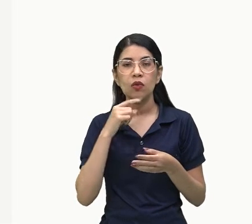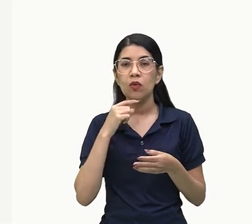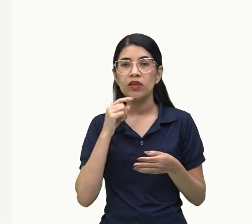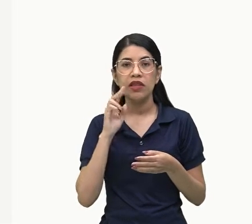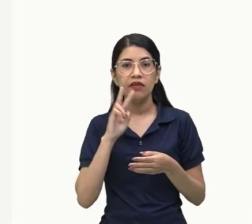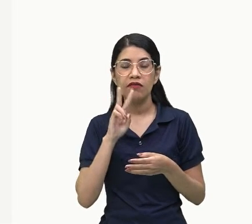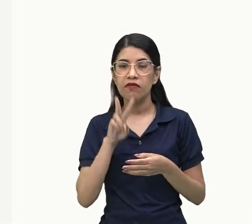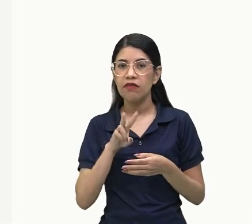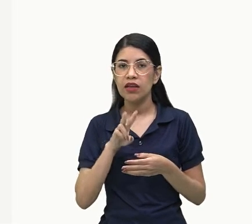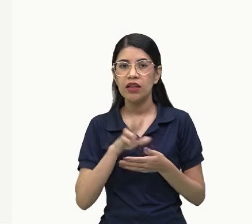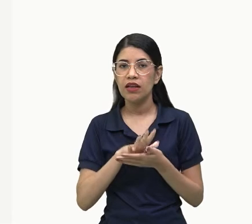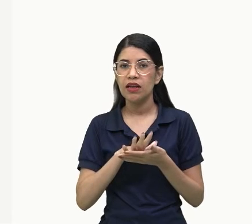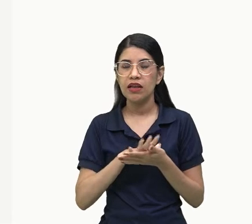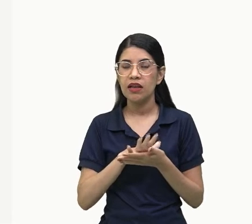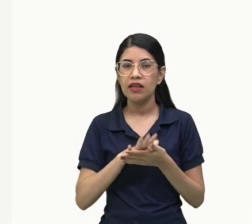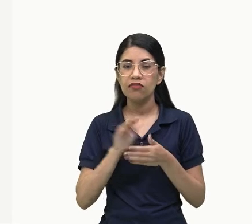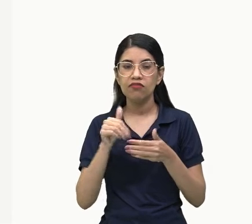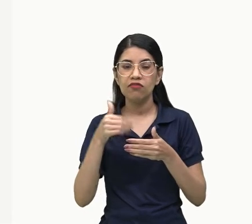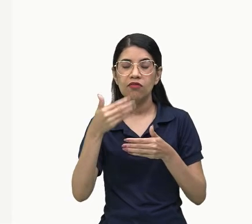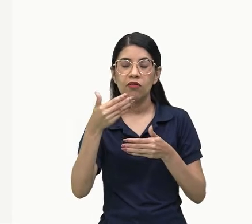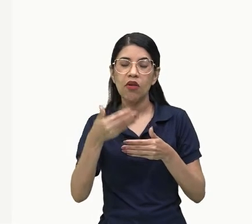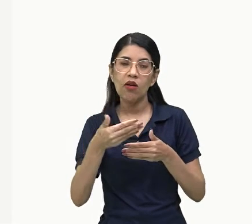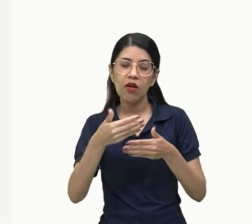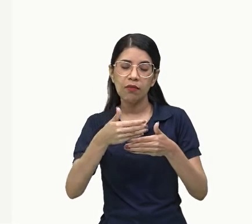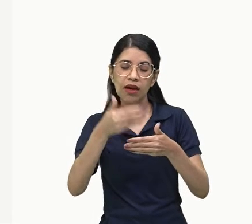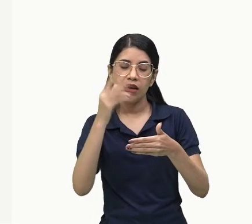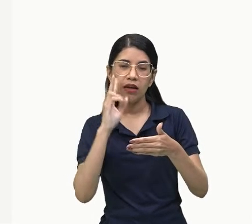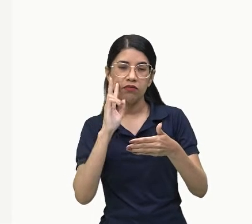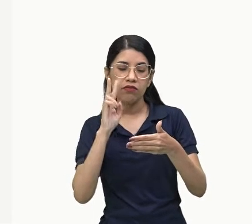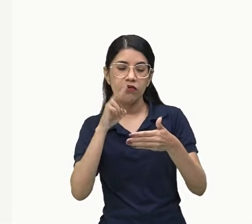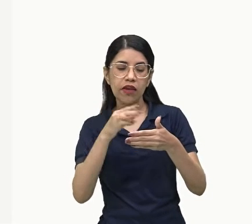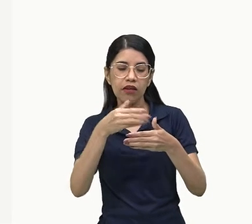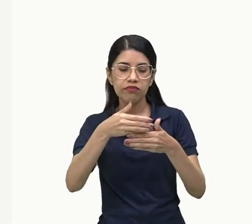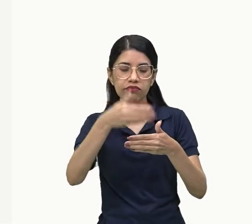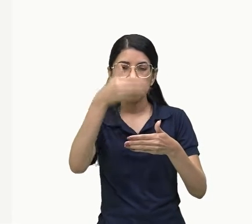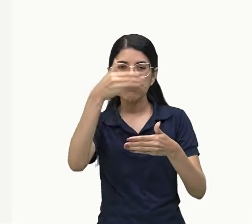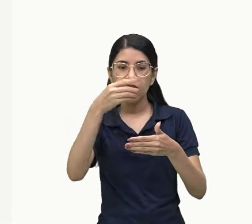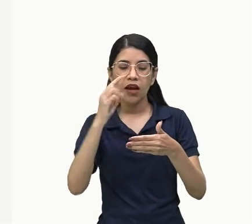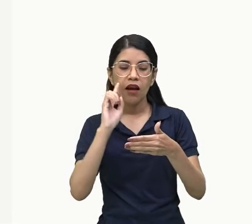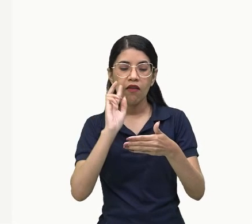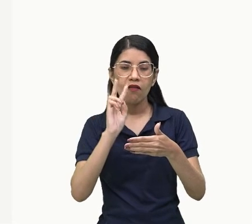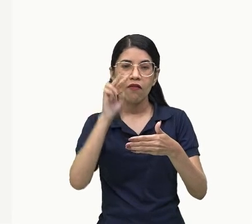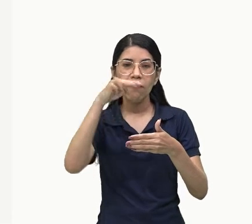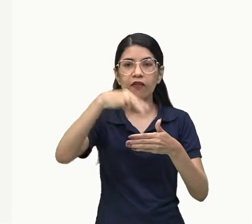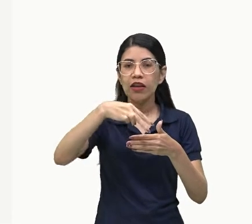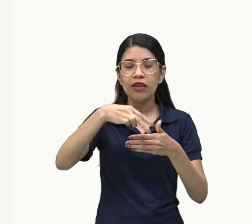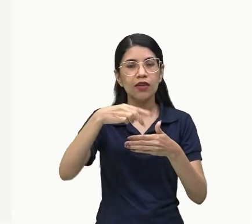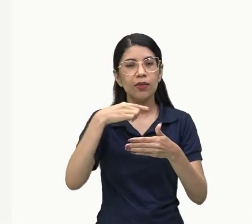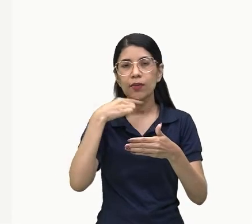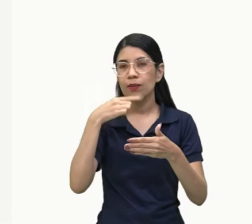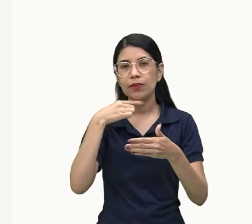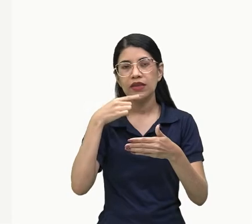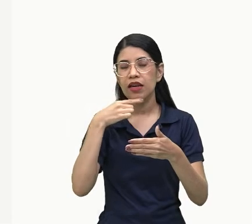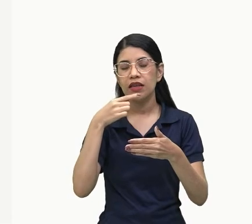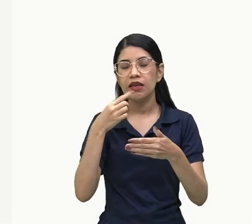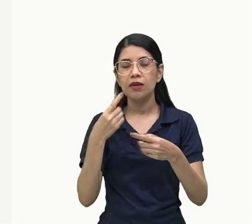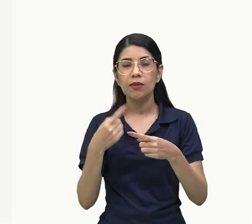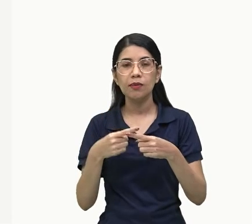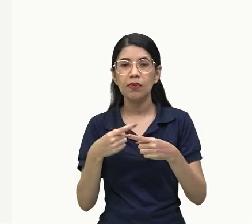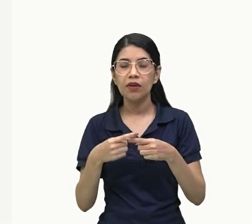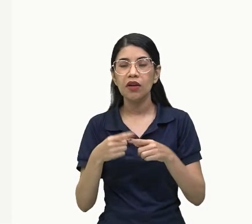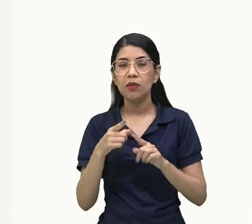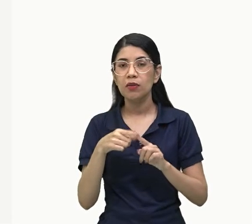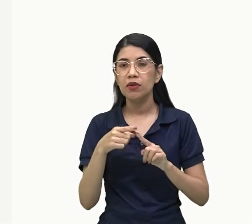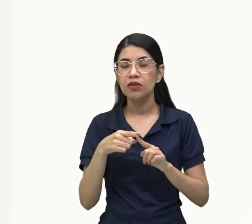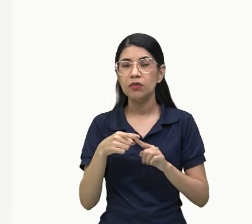objeto. É como se eu tentasse ver um objeto que está atrás de uma parede. Não dá, né? O meio opaco é um meio óptico